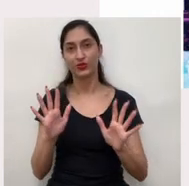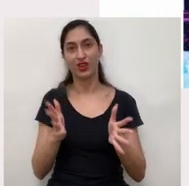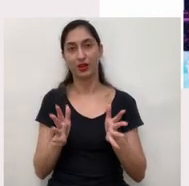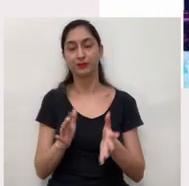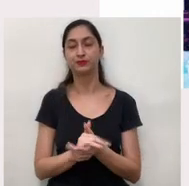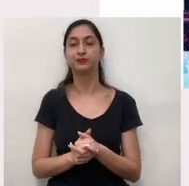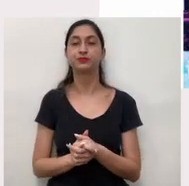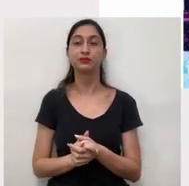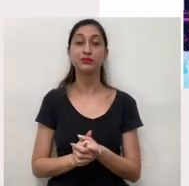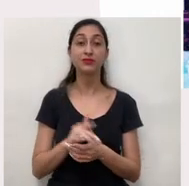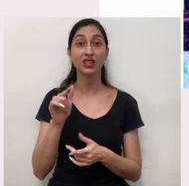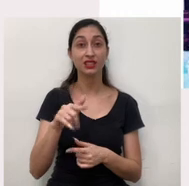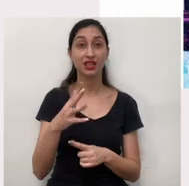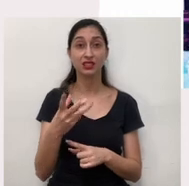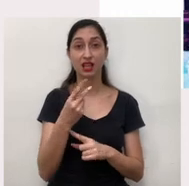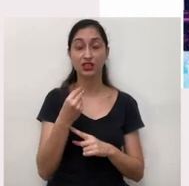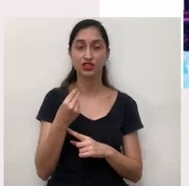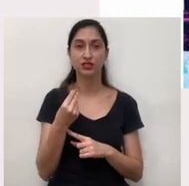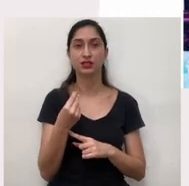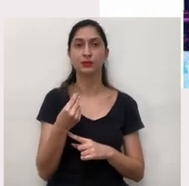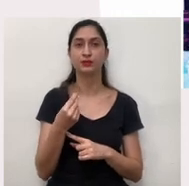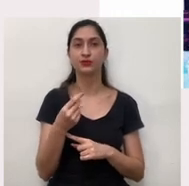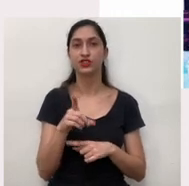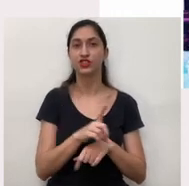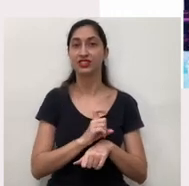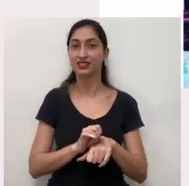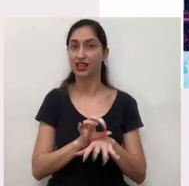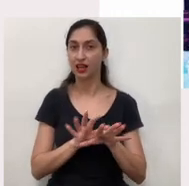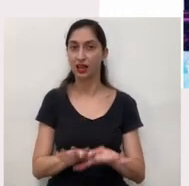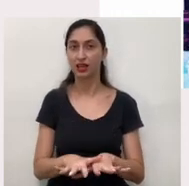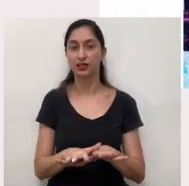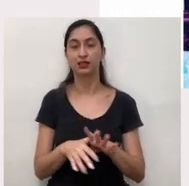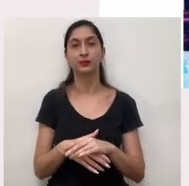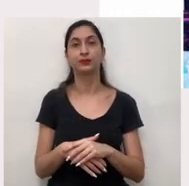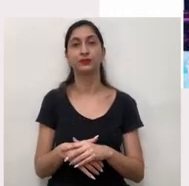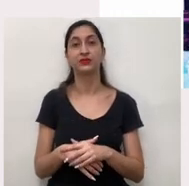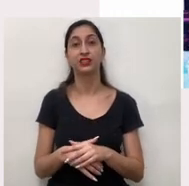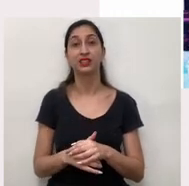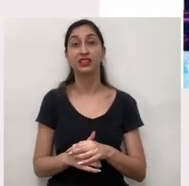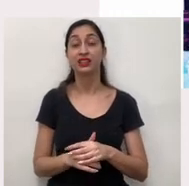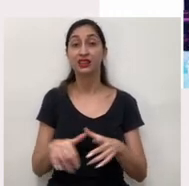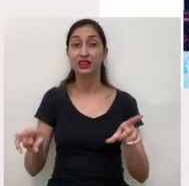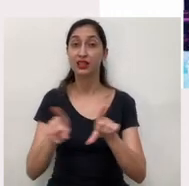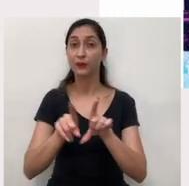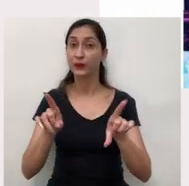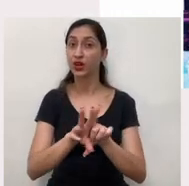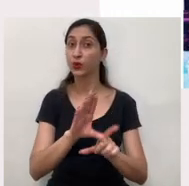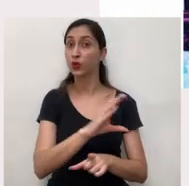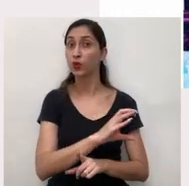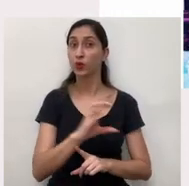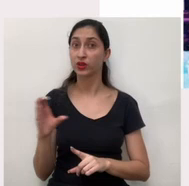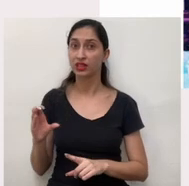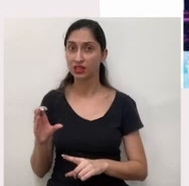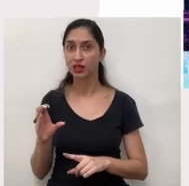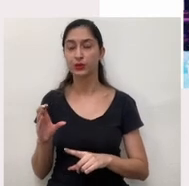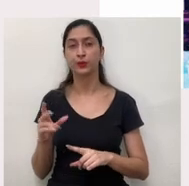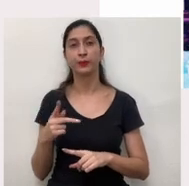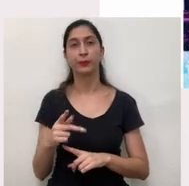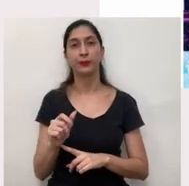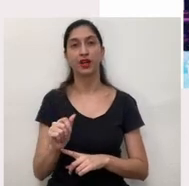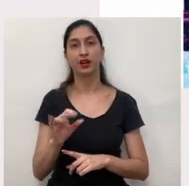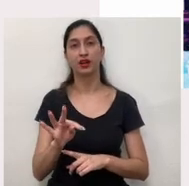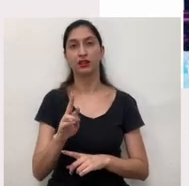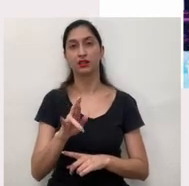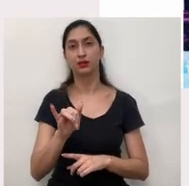Então, esse artista e designer e gestor, grande gestor que foi do patrimônio,